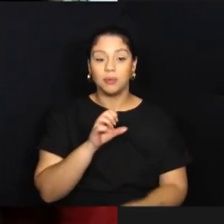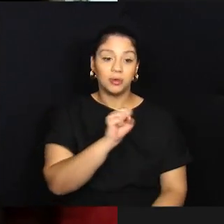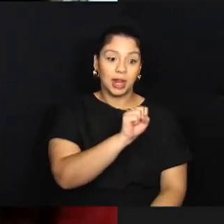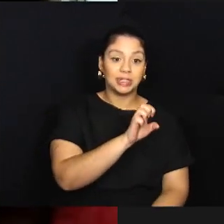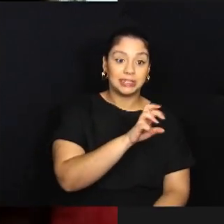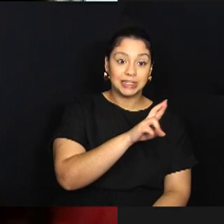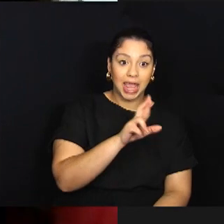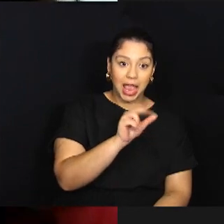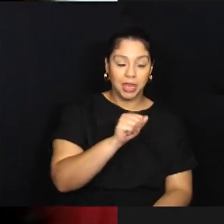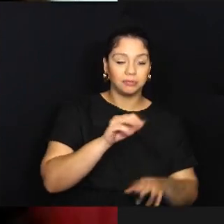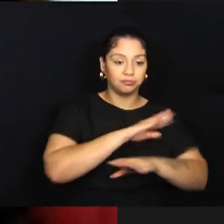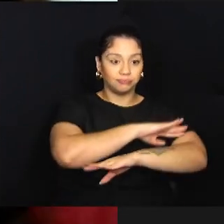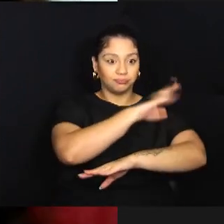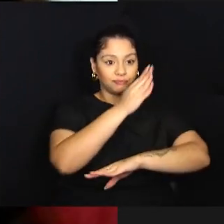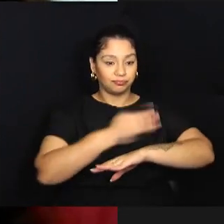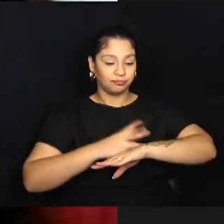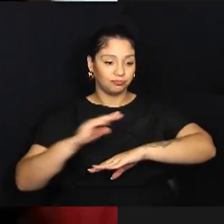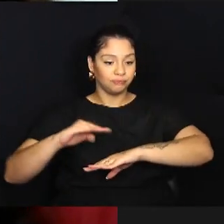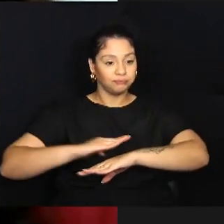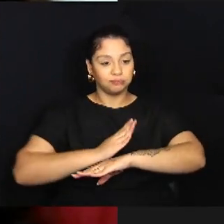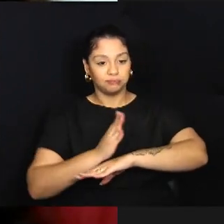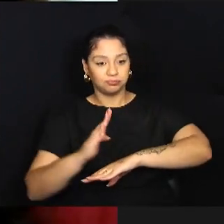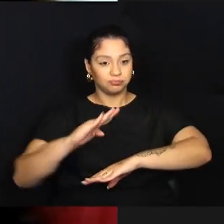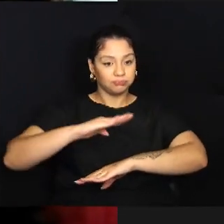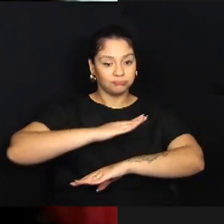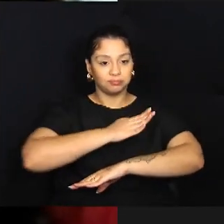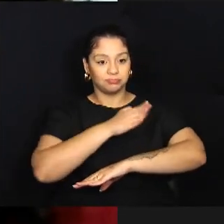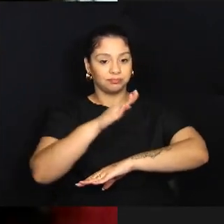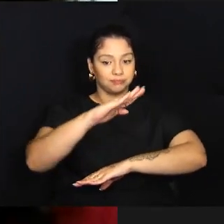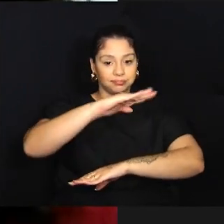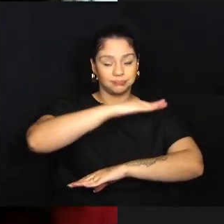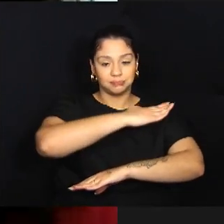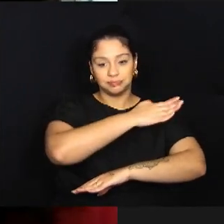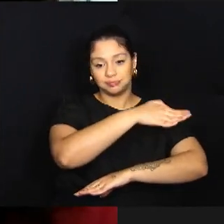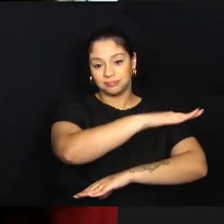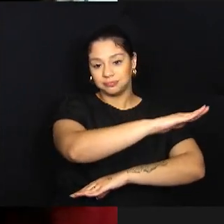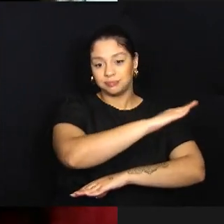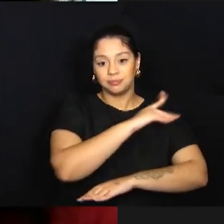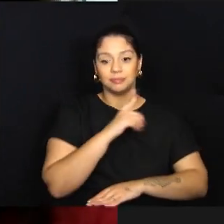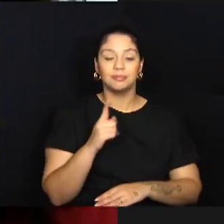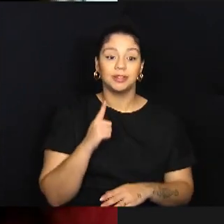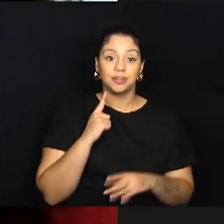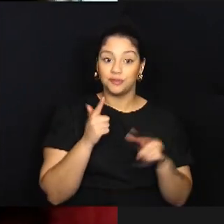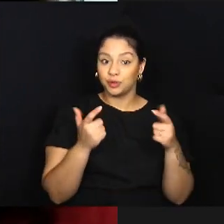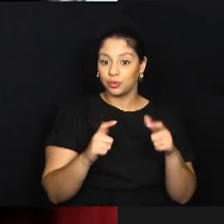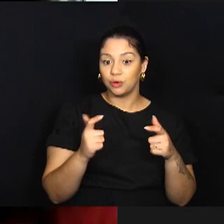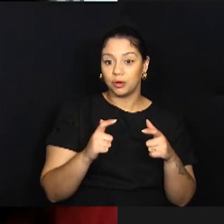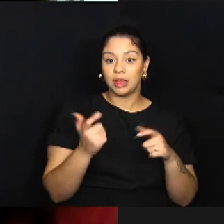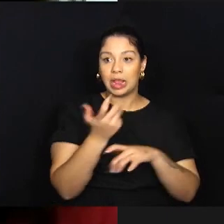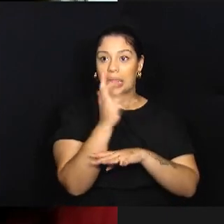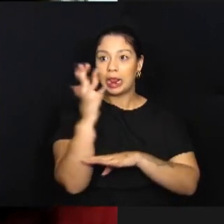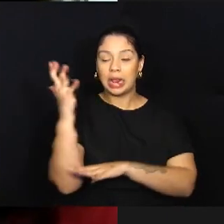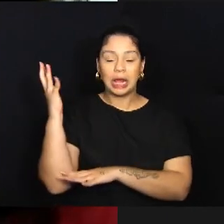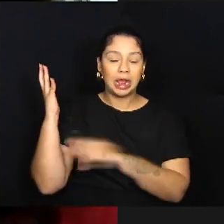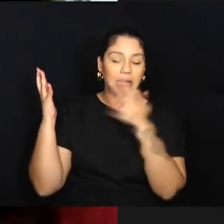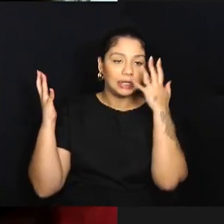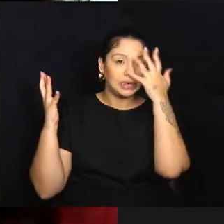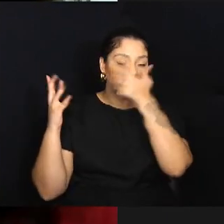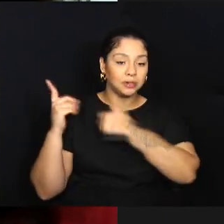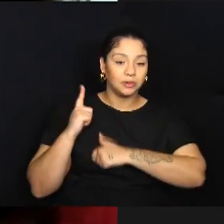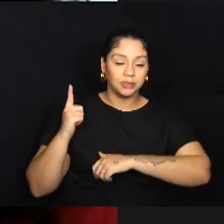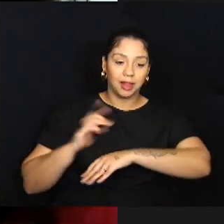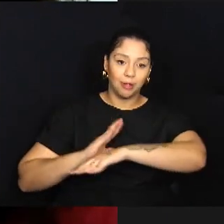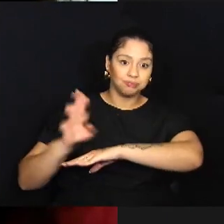coisa. E aí foi super bacana, a gente passa por vilarejos pequenininhos, Uhum. né, lugares diferentes, Paisagem. paisagens lindas, né, você sobe serra,